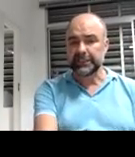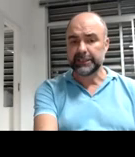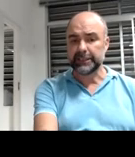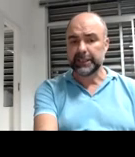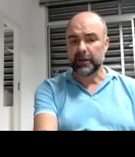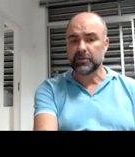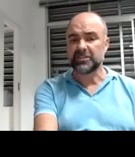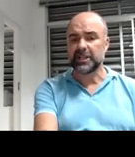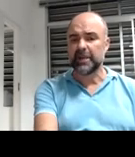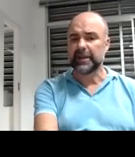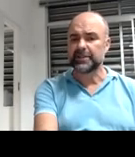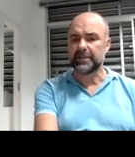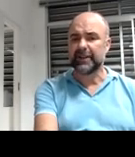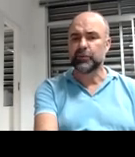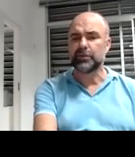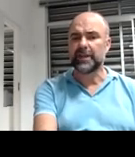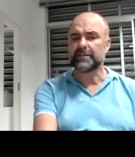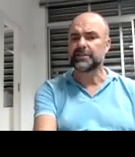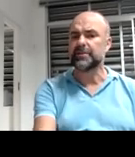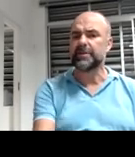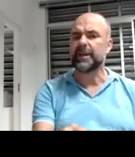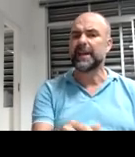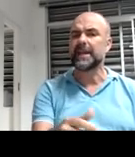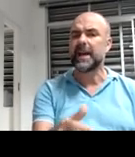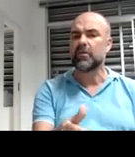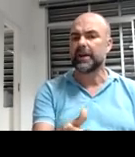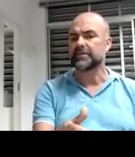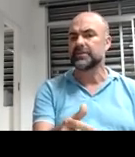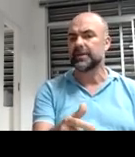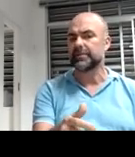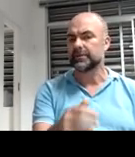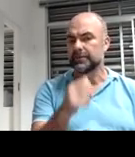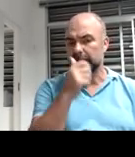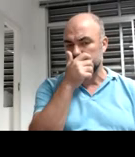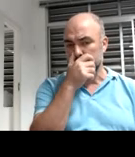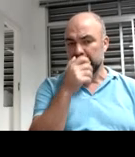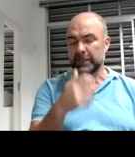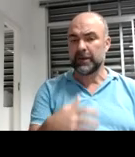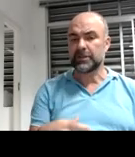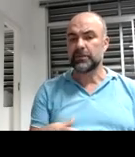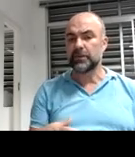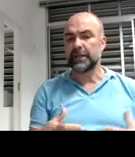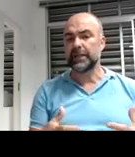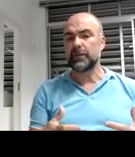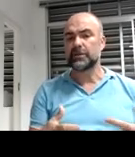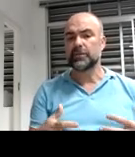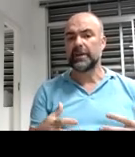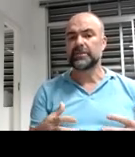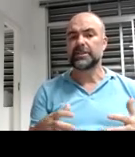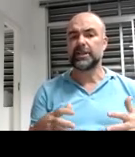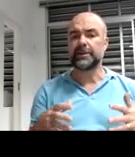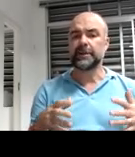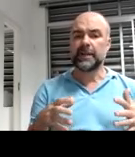de ecossistema, que a gente fala muito de ecossistema, mas o que é um ecossistema? Né? Então, acho que o grande negócio